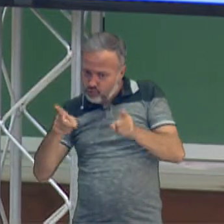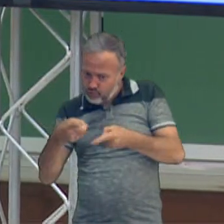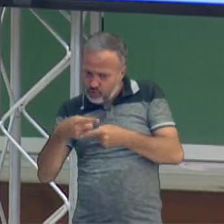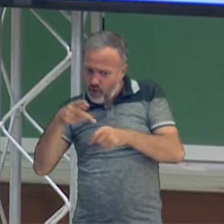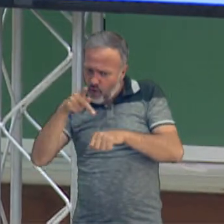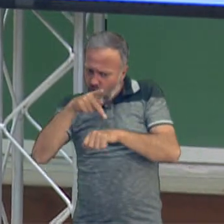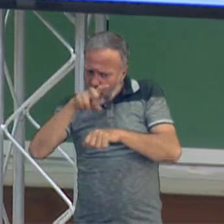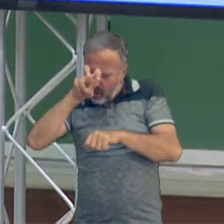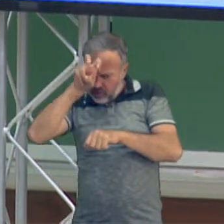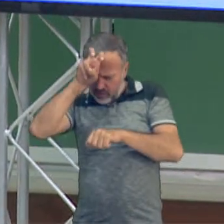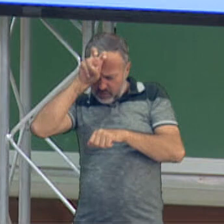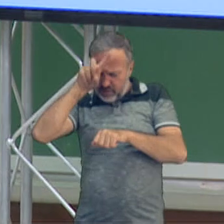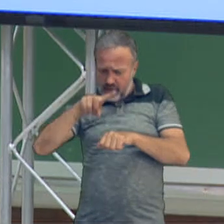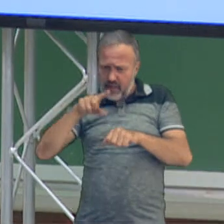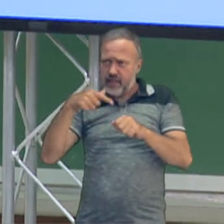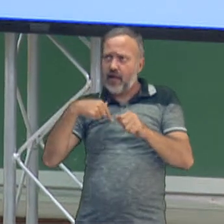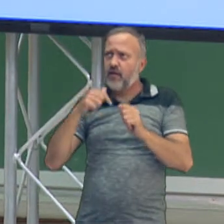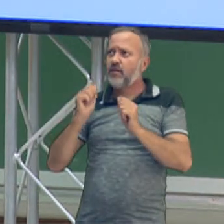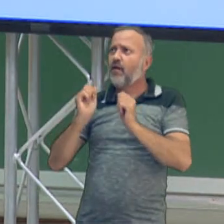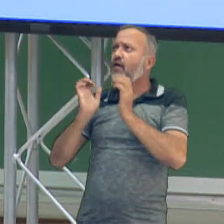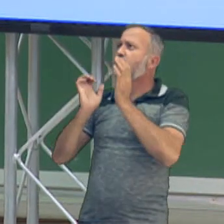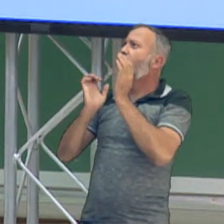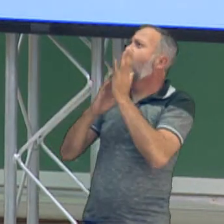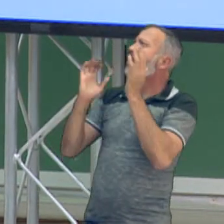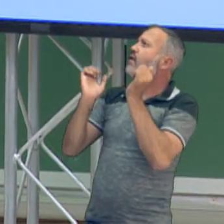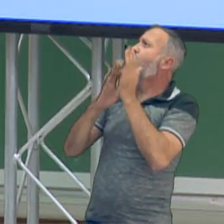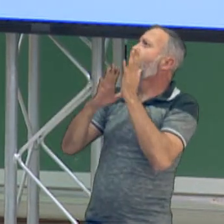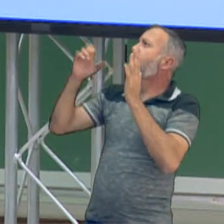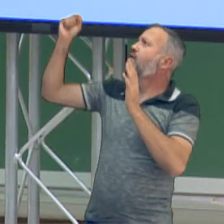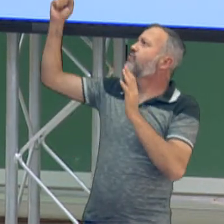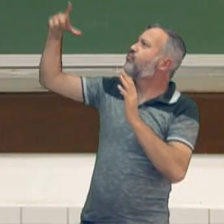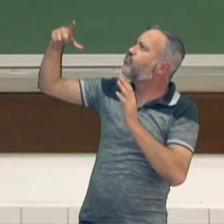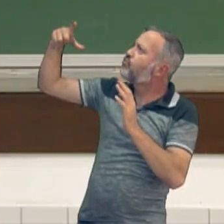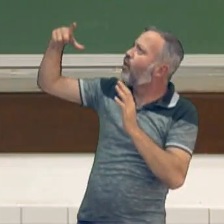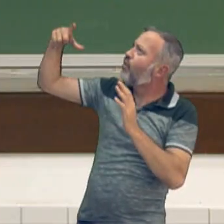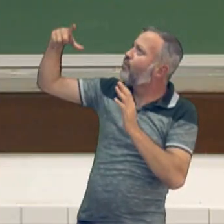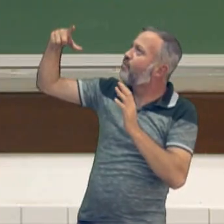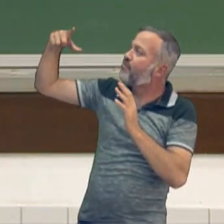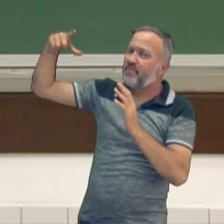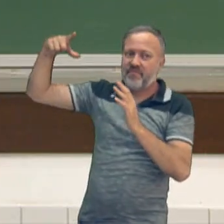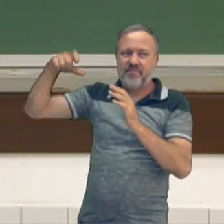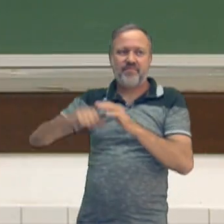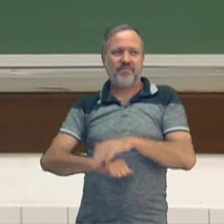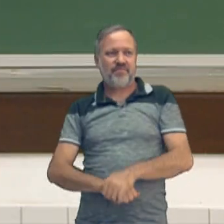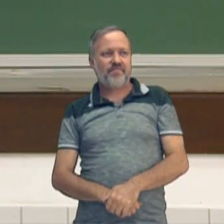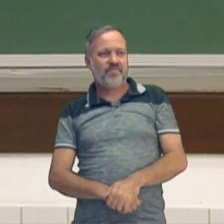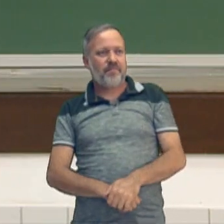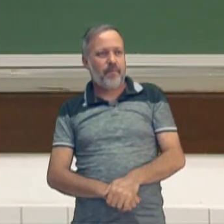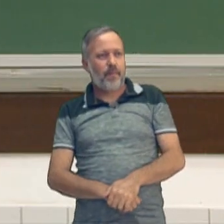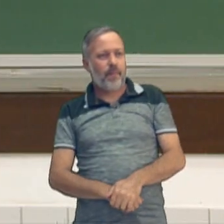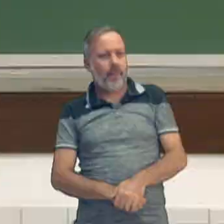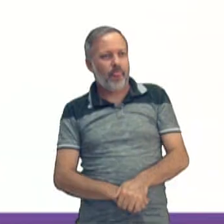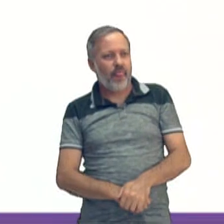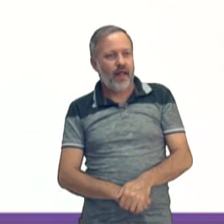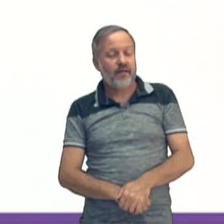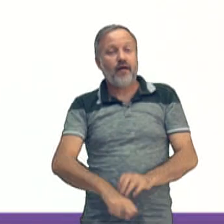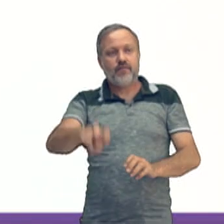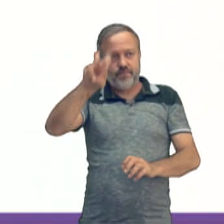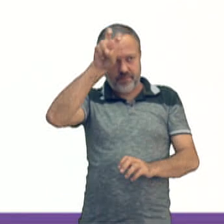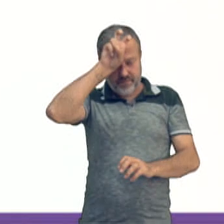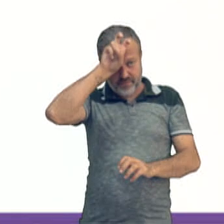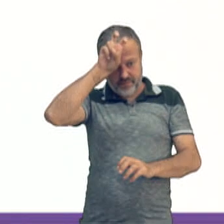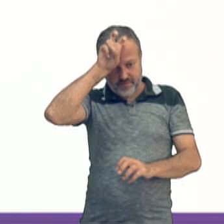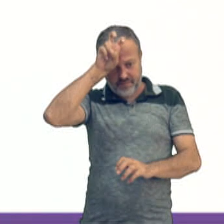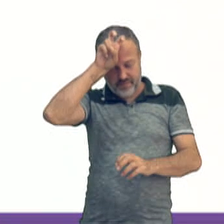Deus, Sol feito homem na terra. Os egípcios organizaram seu calendário a partir de um ano dividido